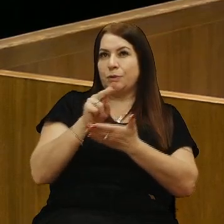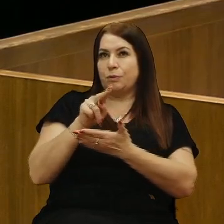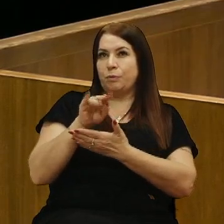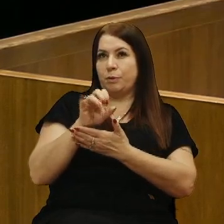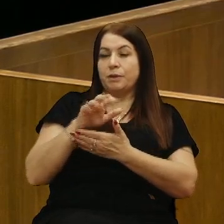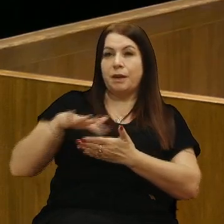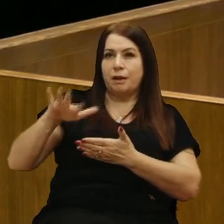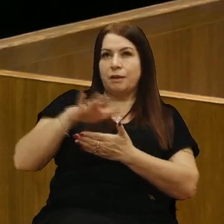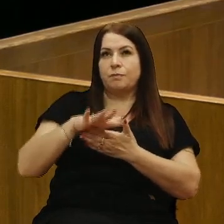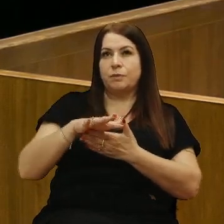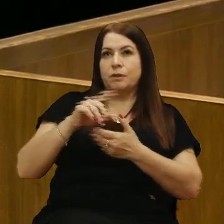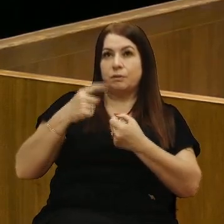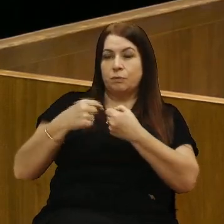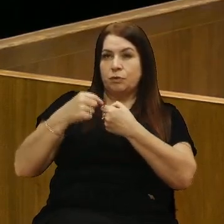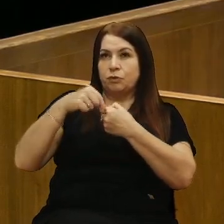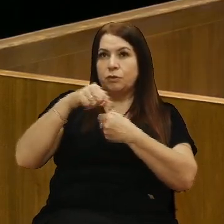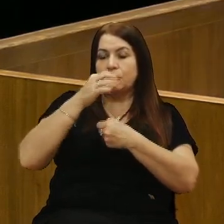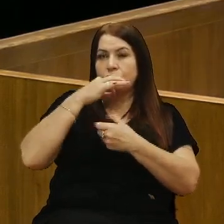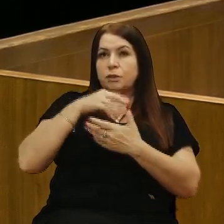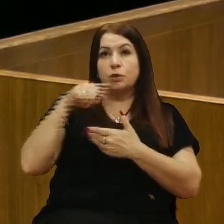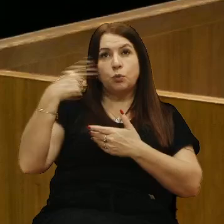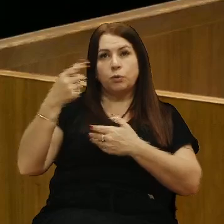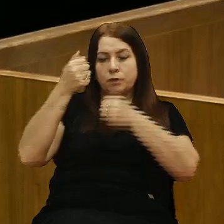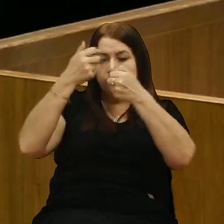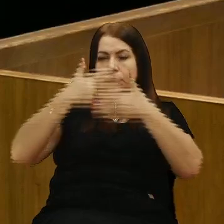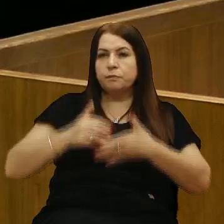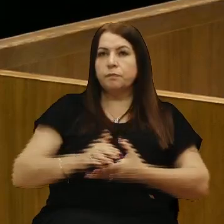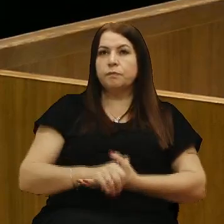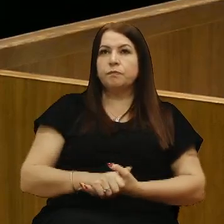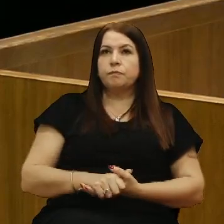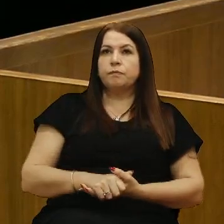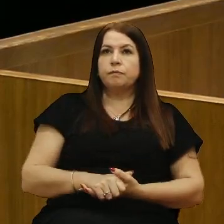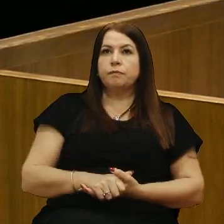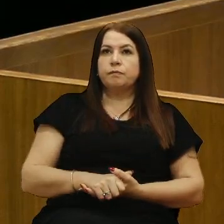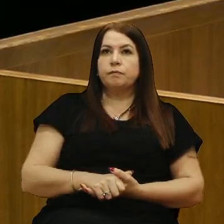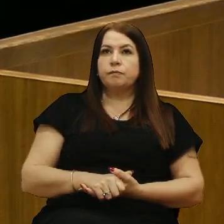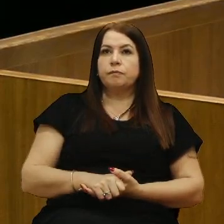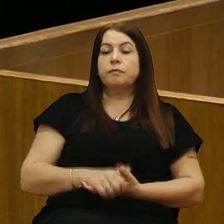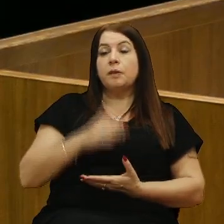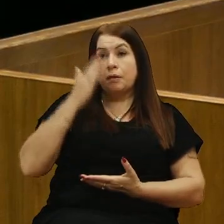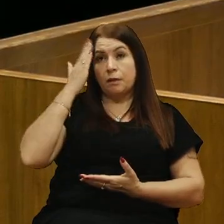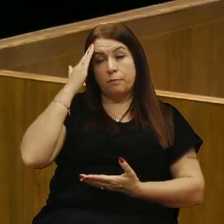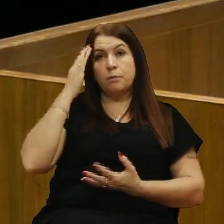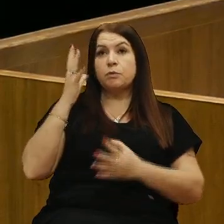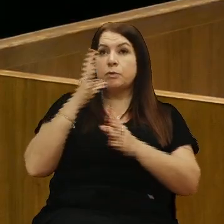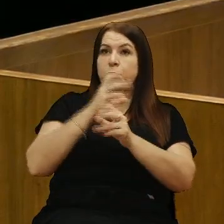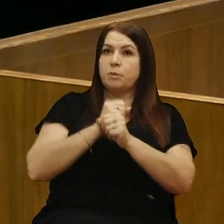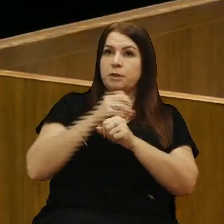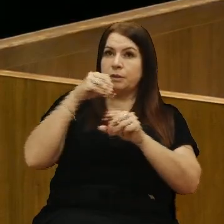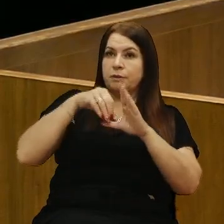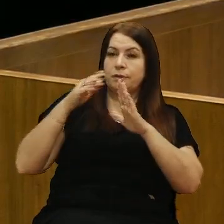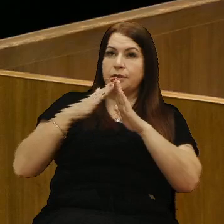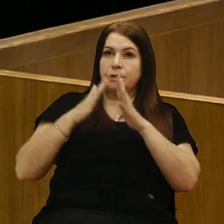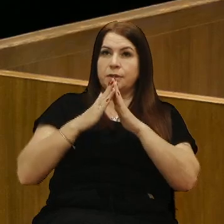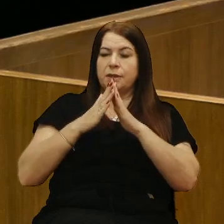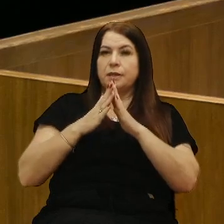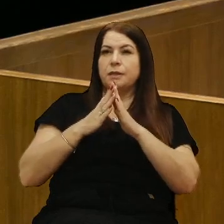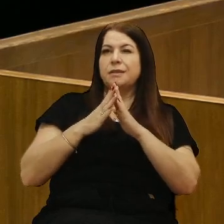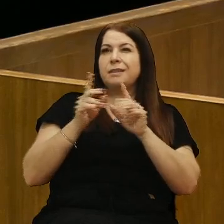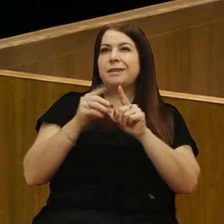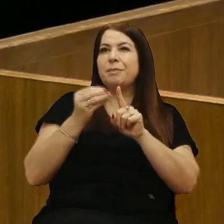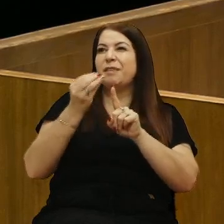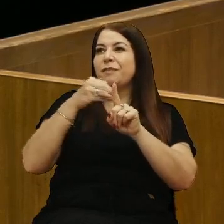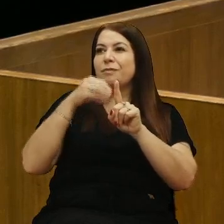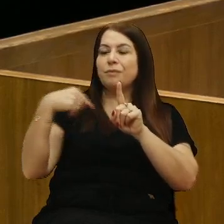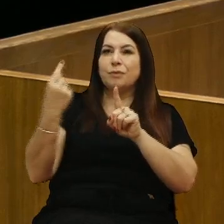no âmbito do município de Caxias do Sul e da outras providências. Sabidamente, os animais domésticos em situação de